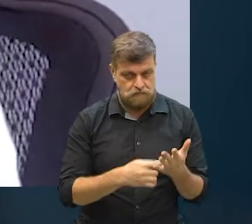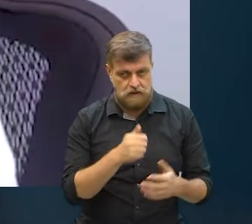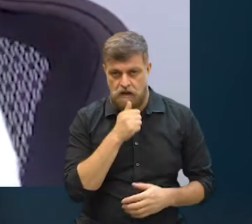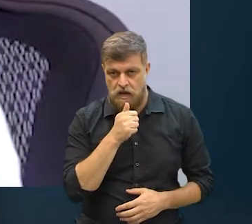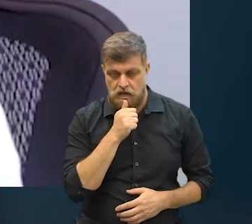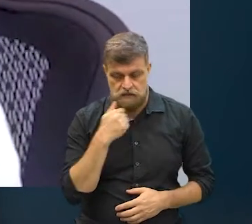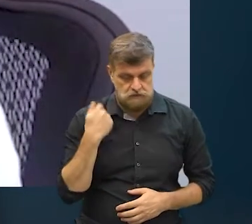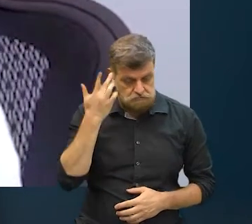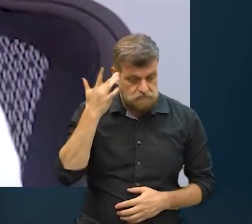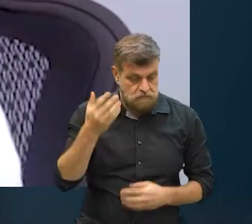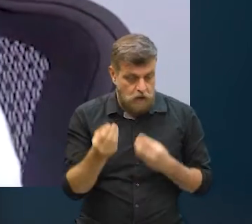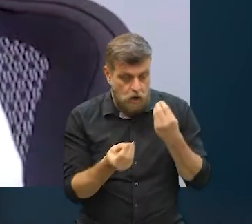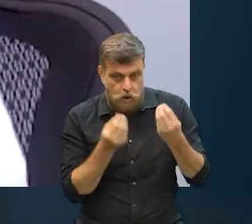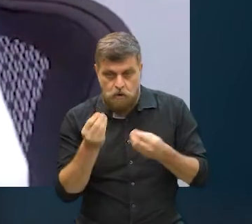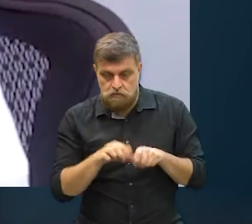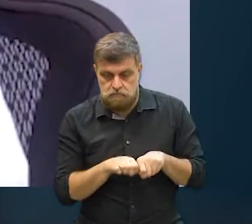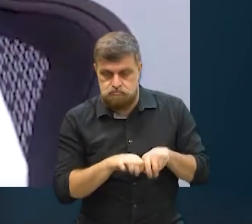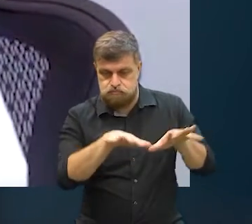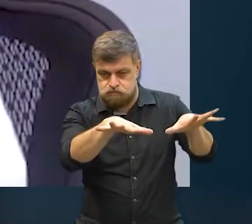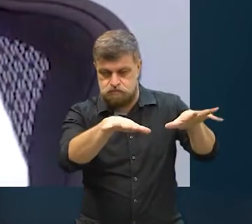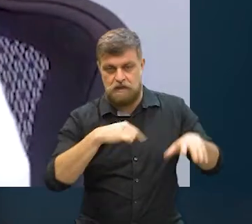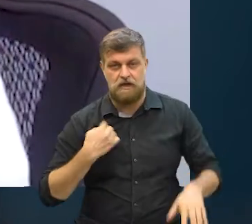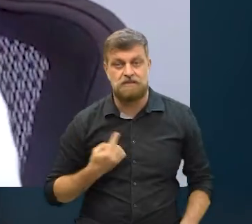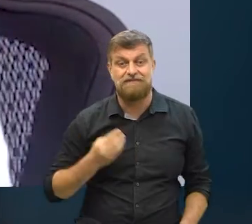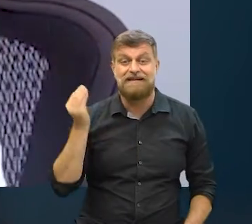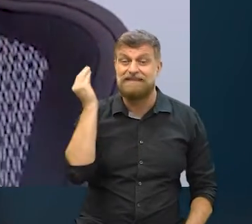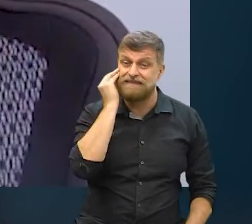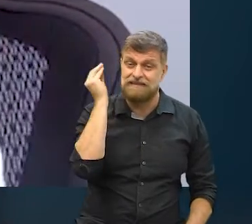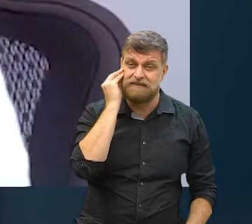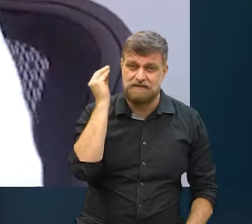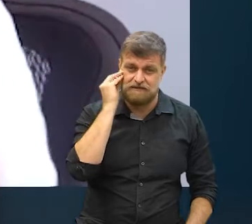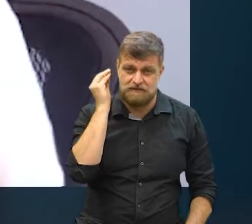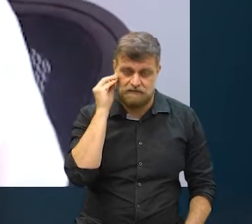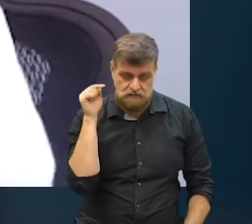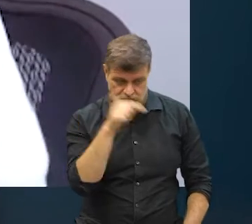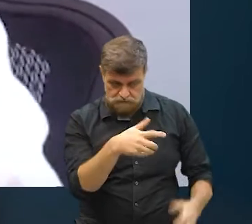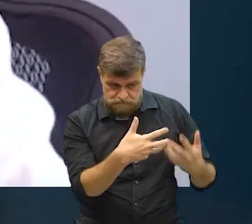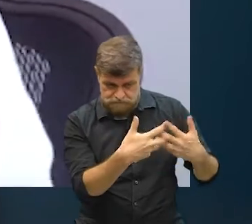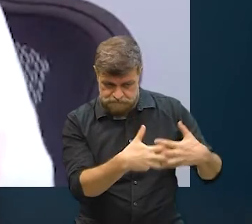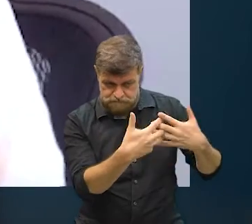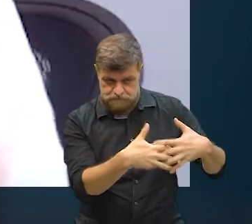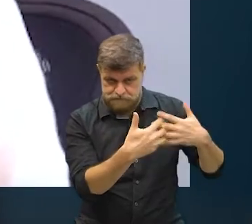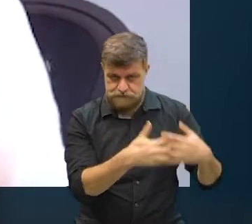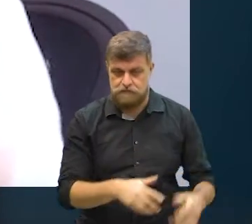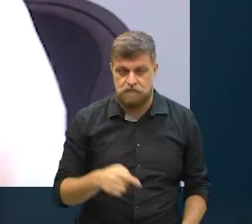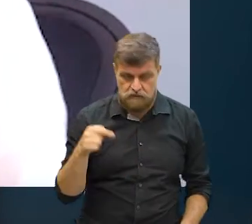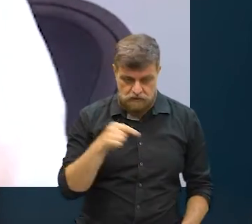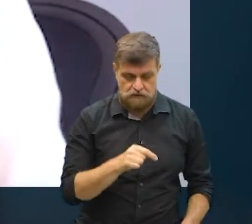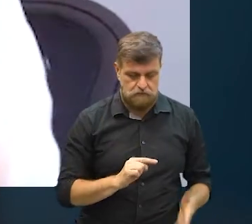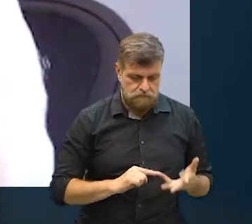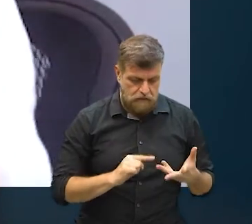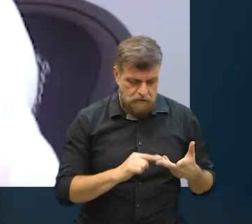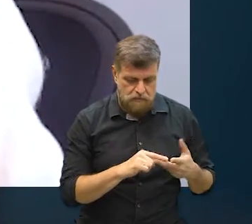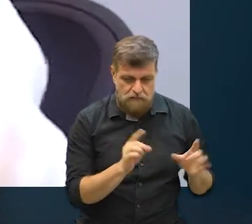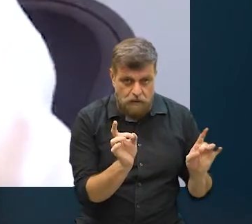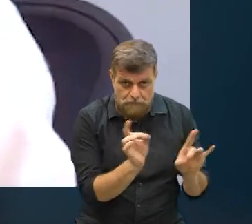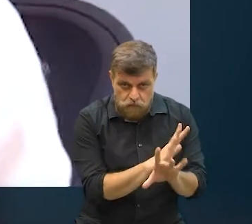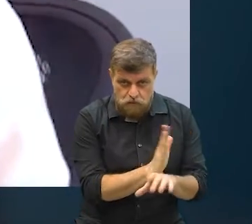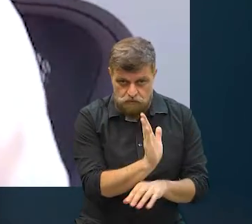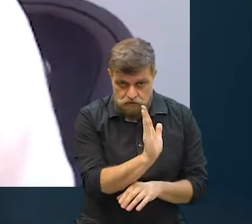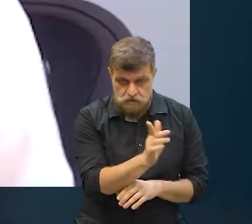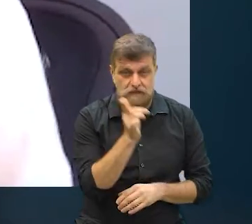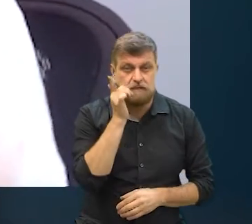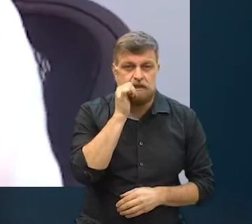para o mercado ainda fazer a venda de franquia. A gente estava testando para ver se ia dar certo ou não. A partir do momento que já estava tudo